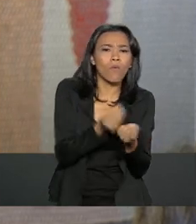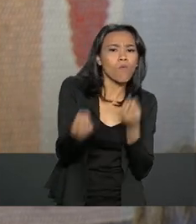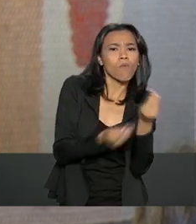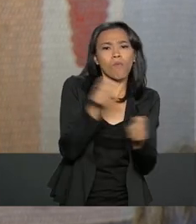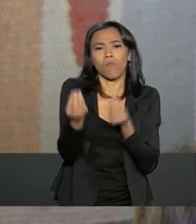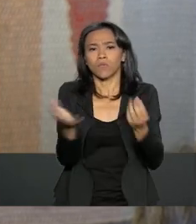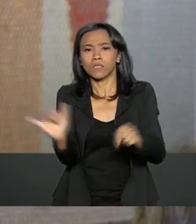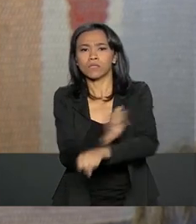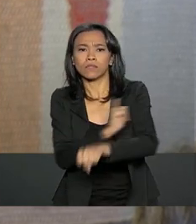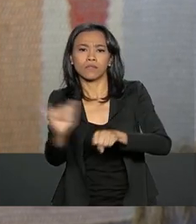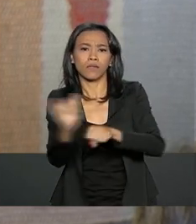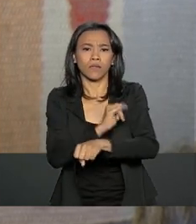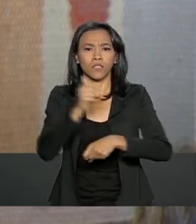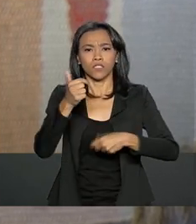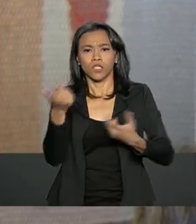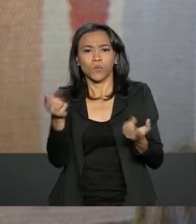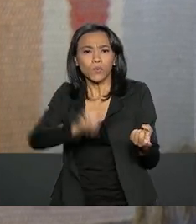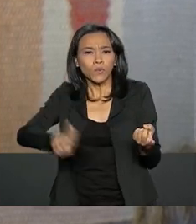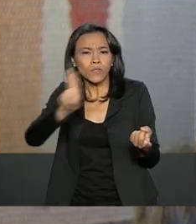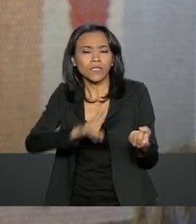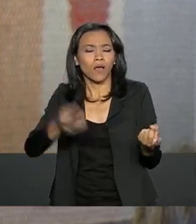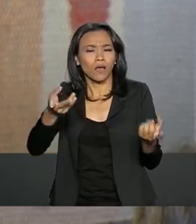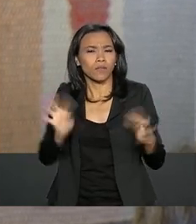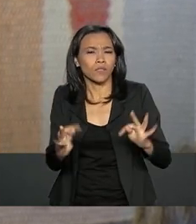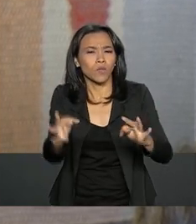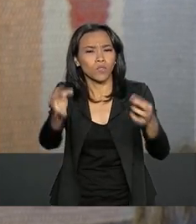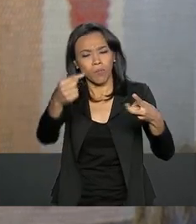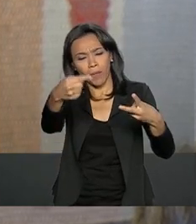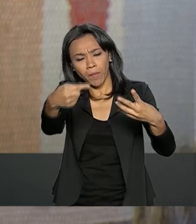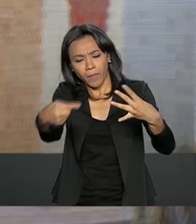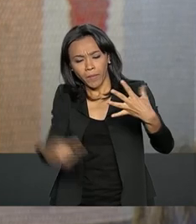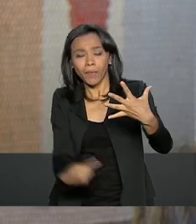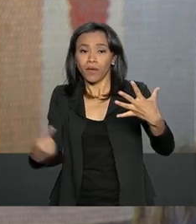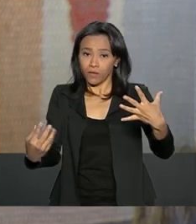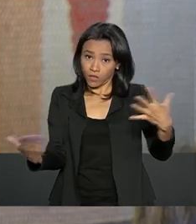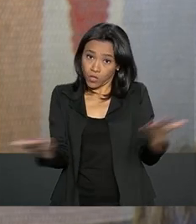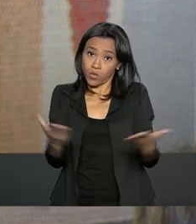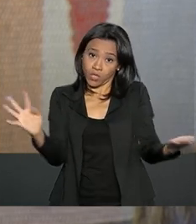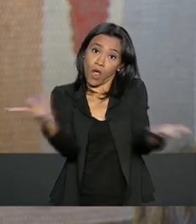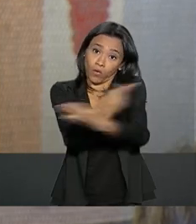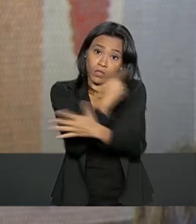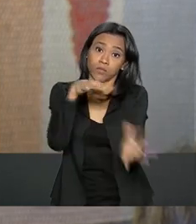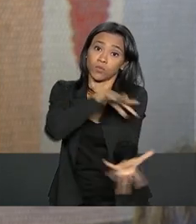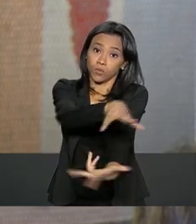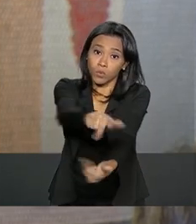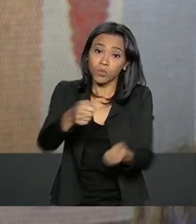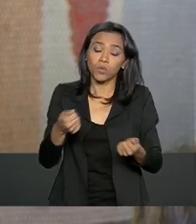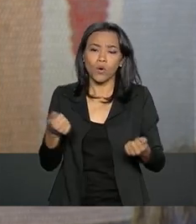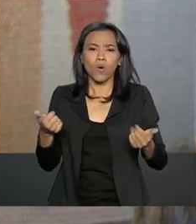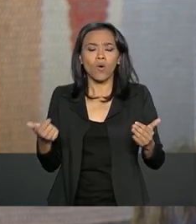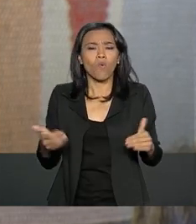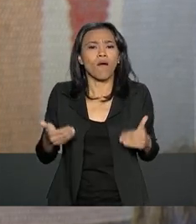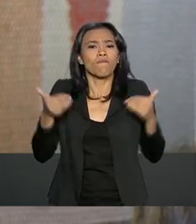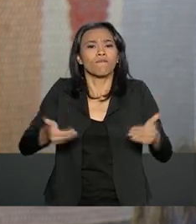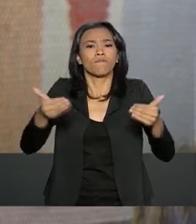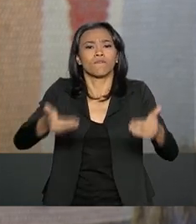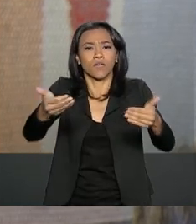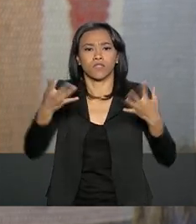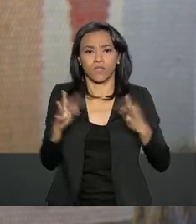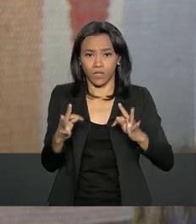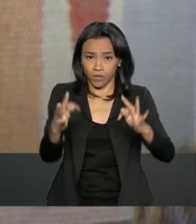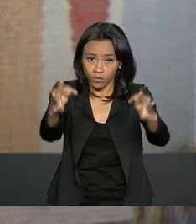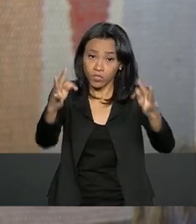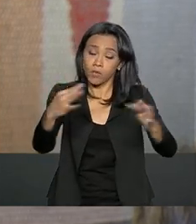usar essa inovação tecnológica que o mundo vive, esse avanço das comunicações para gerar um